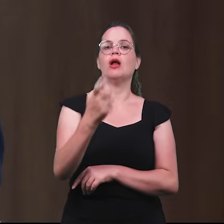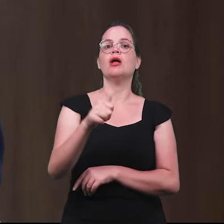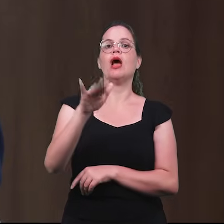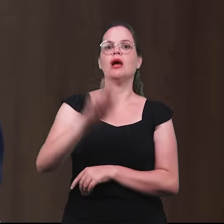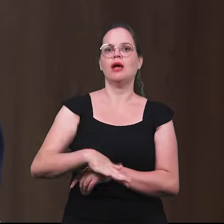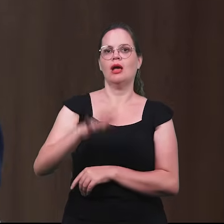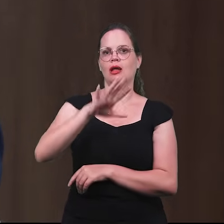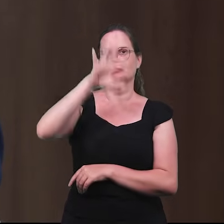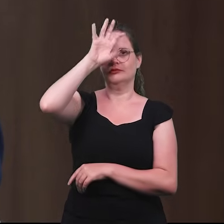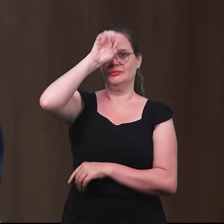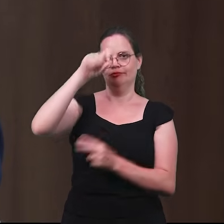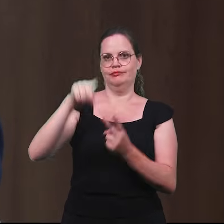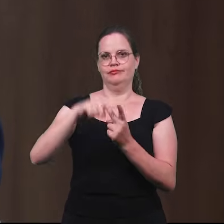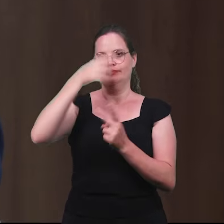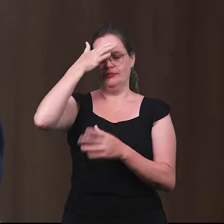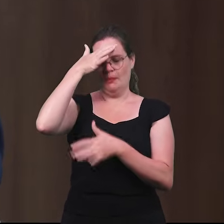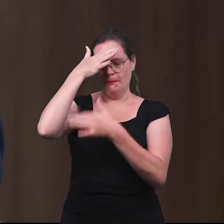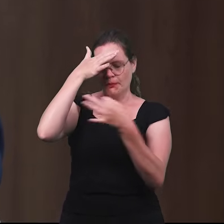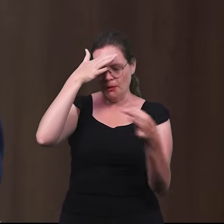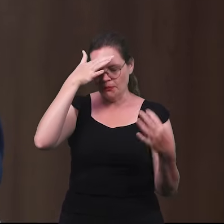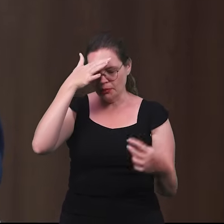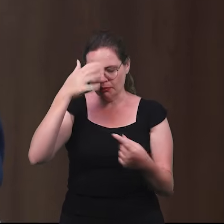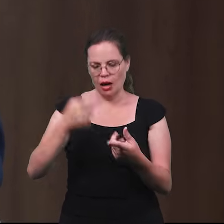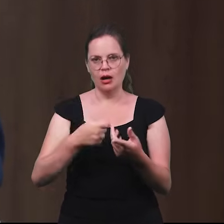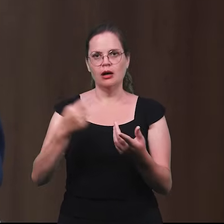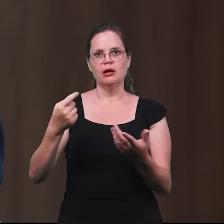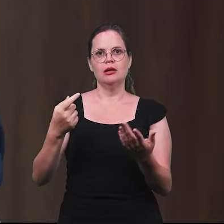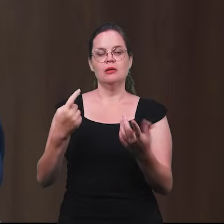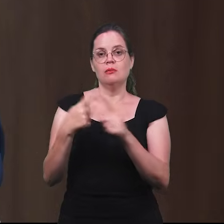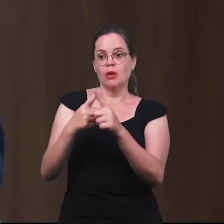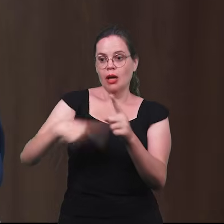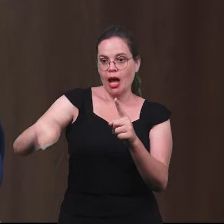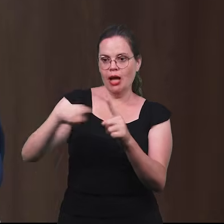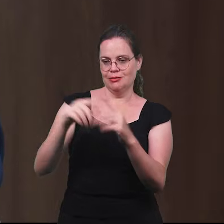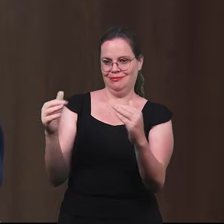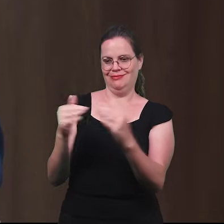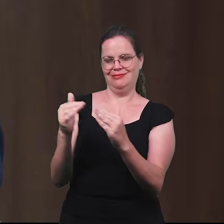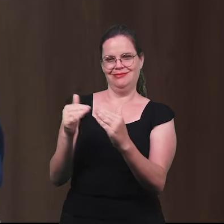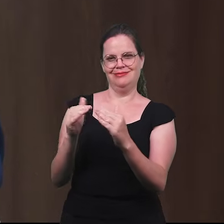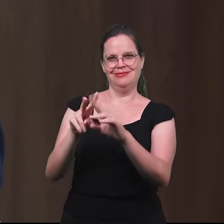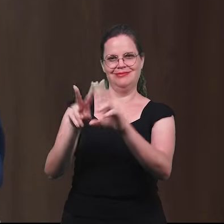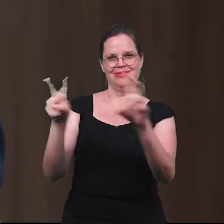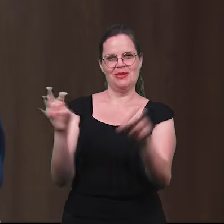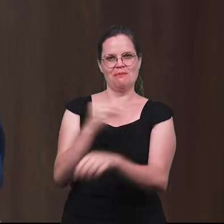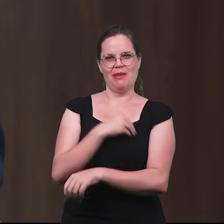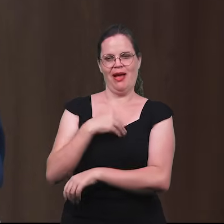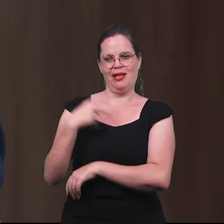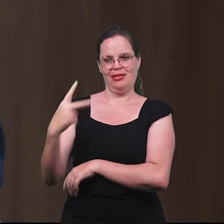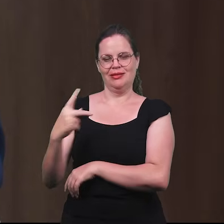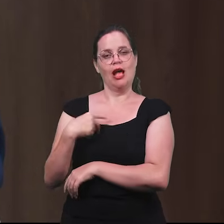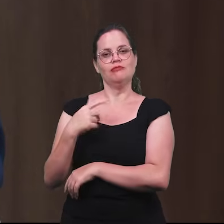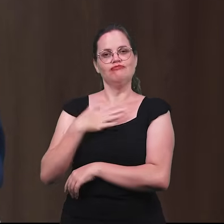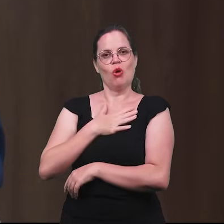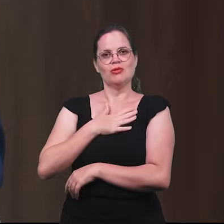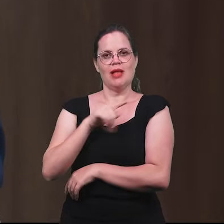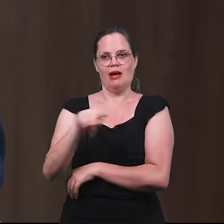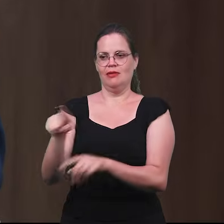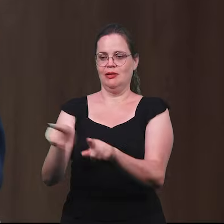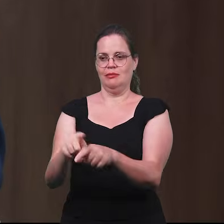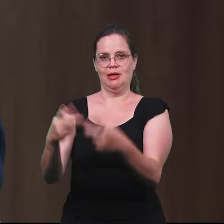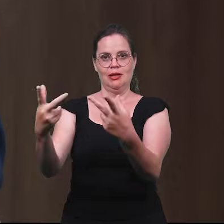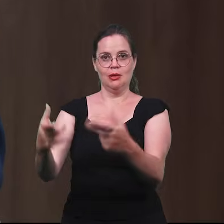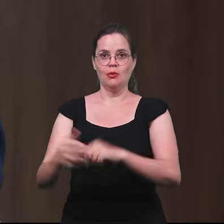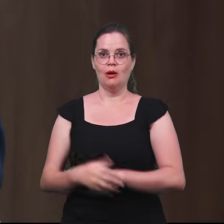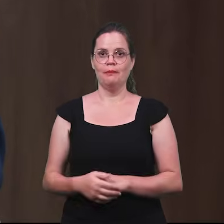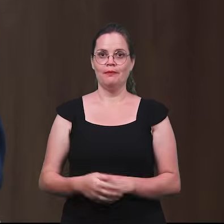magos e astrólogos, porque eles eram coniventes com o pecado. Da mesma forma que o mundo despreza